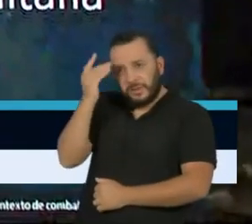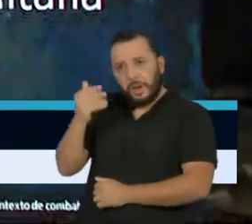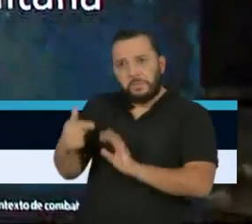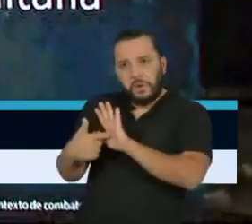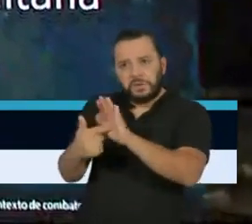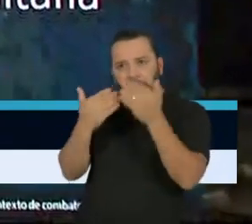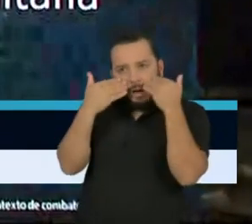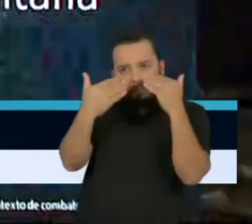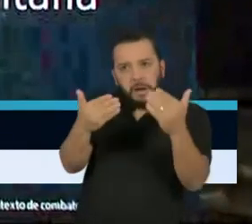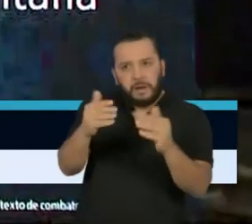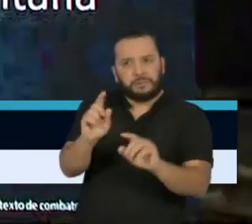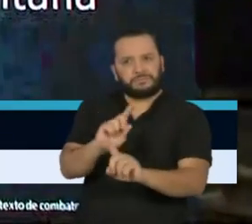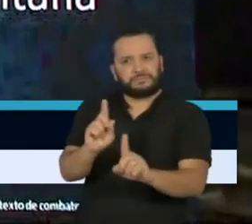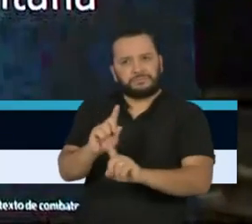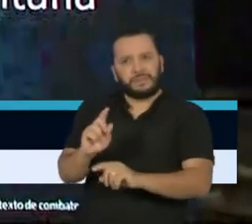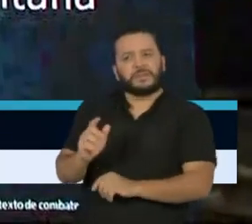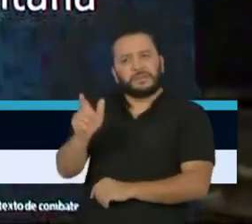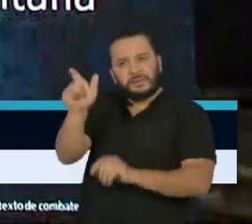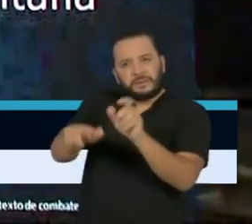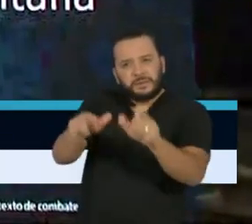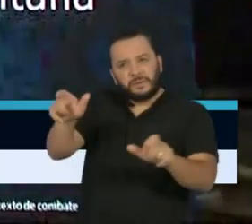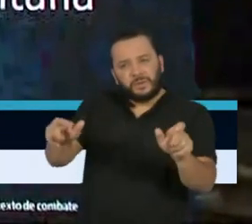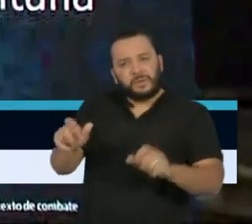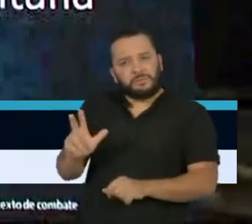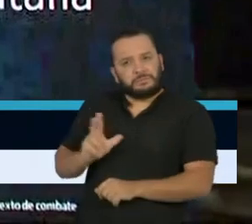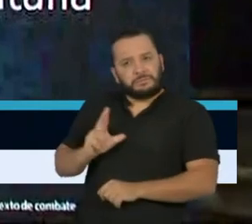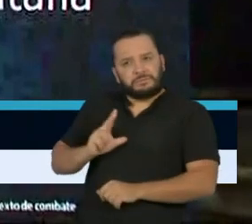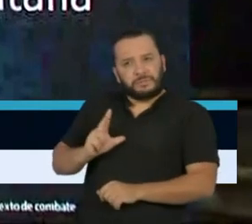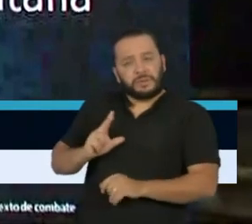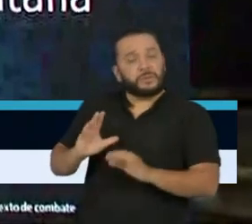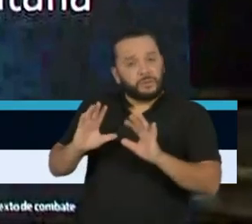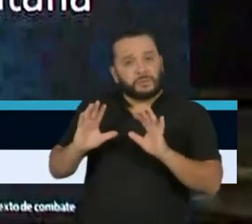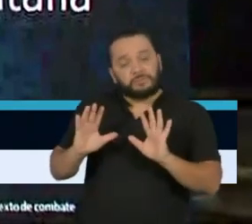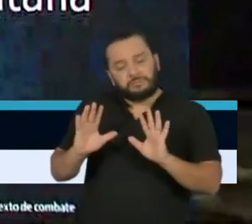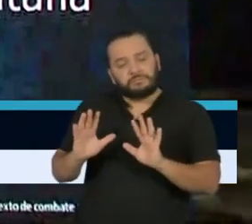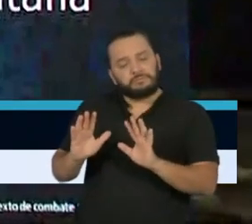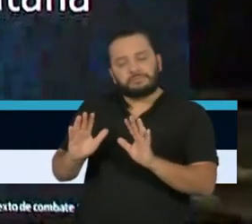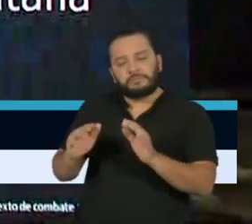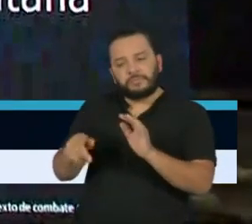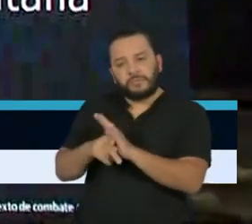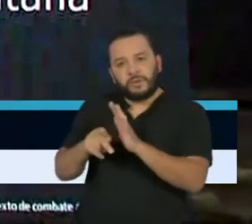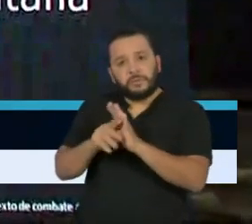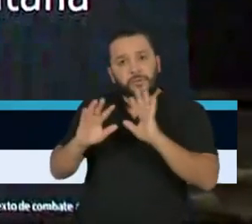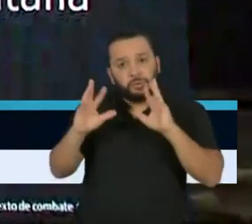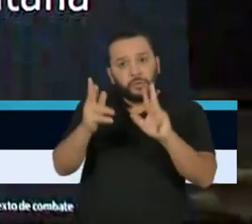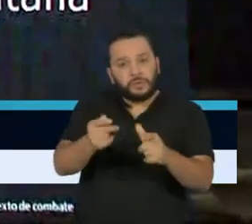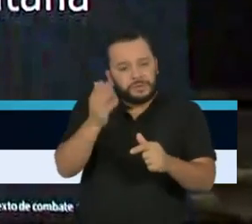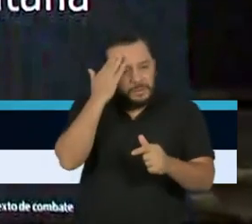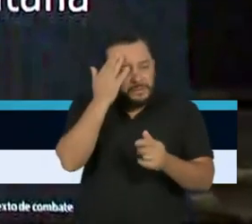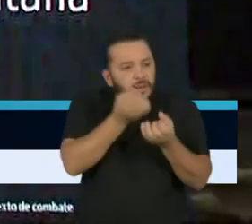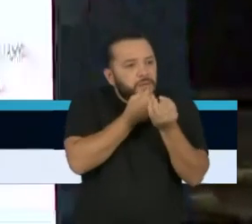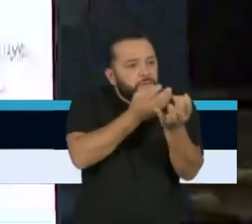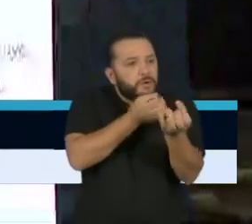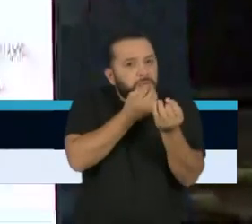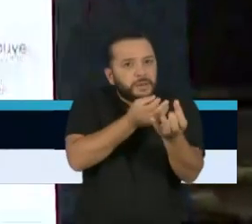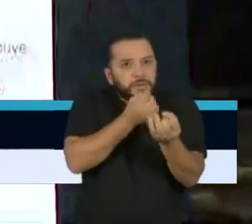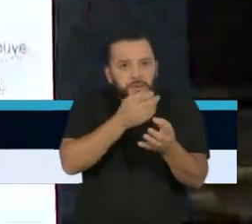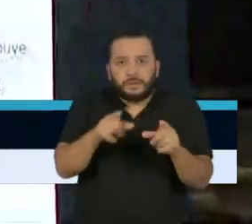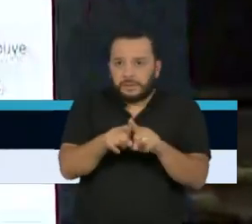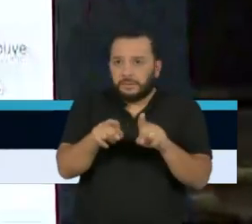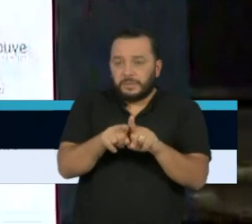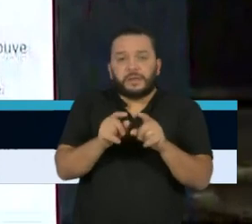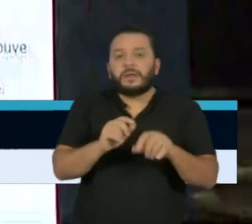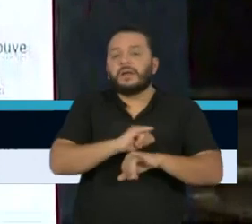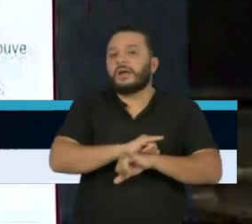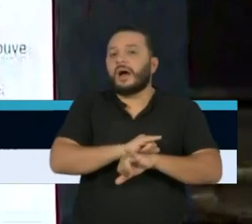e respeito à privacidade, para que todos tenham acesso à informação, e uma aplicação prática, que é o exemplo que vem na próxima página, que é